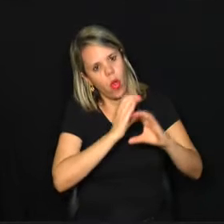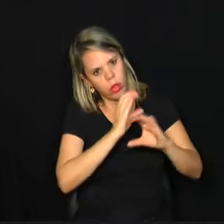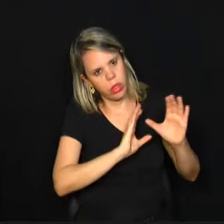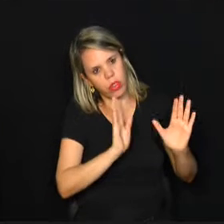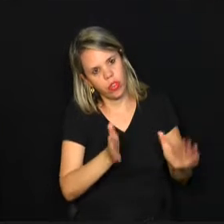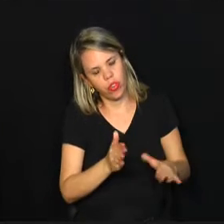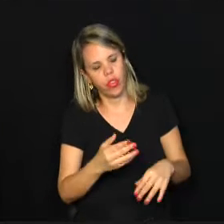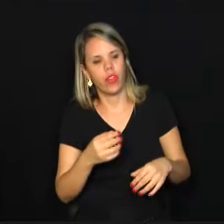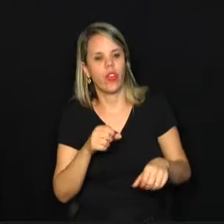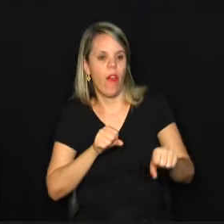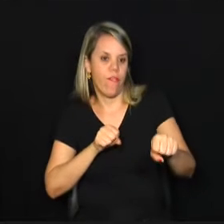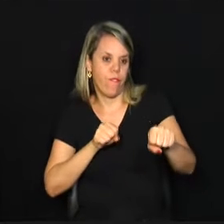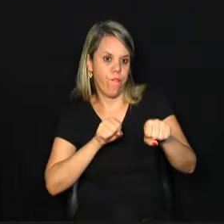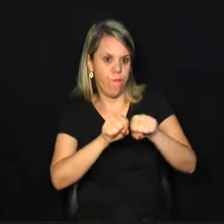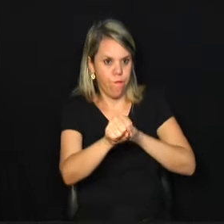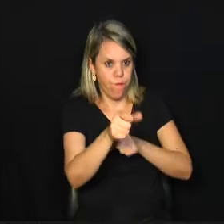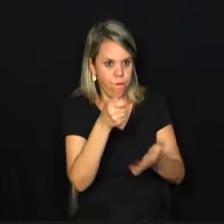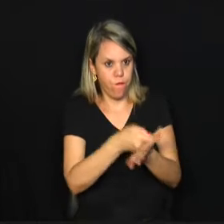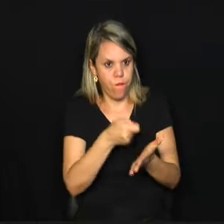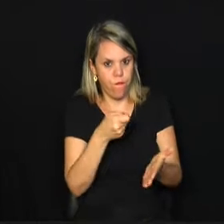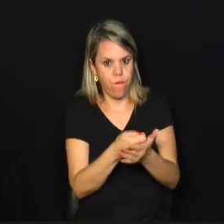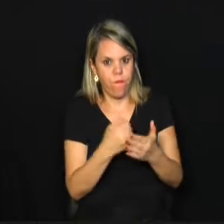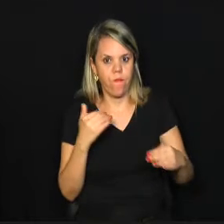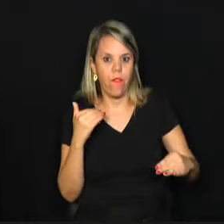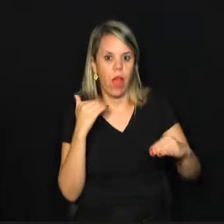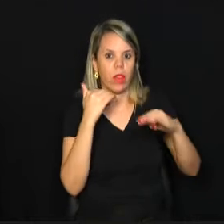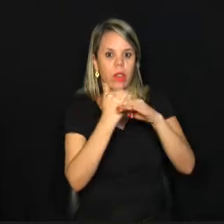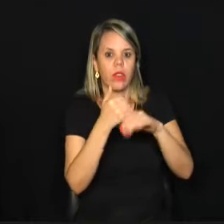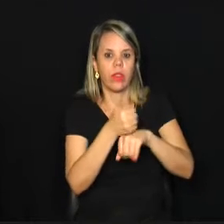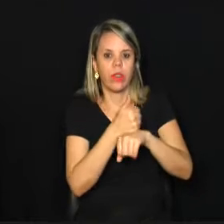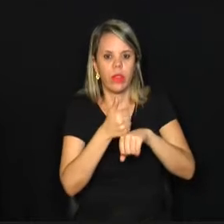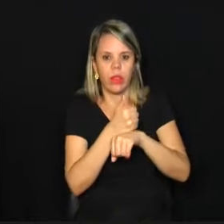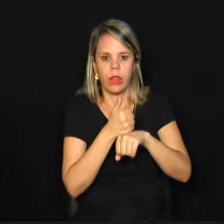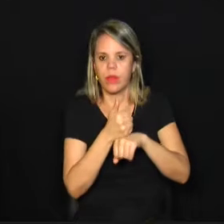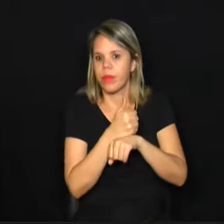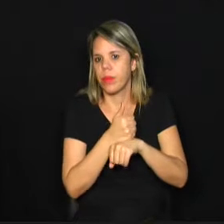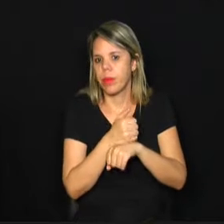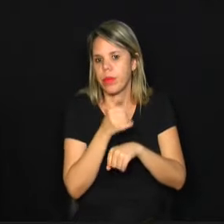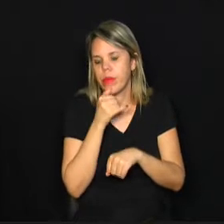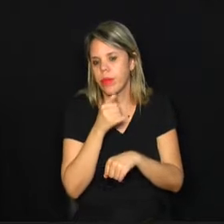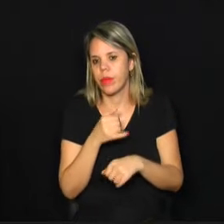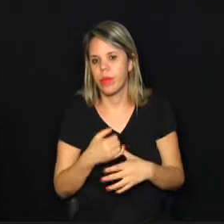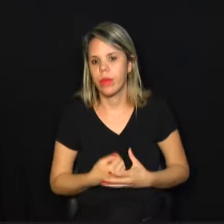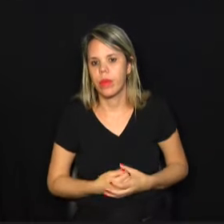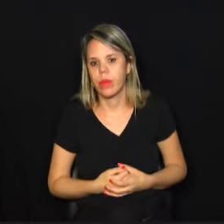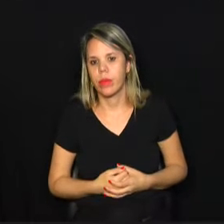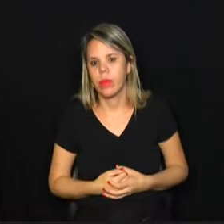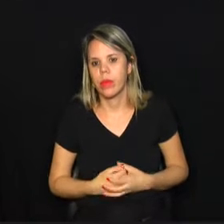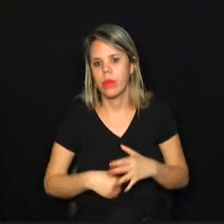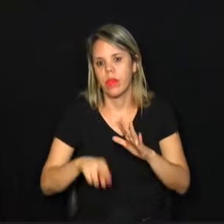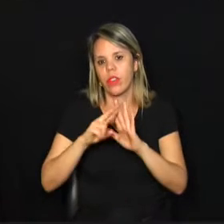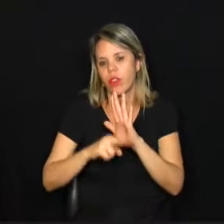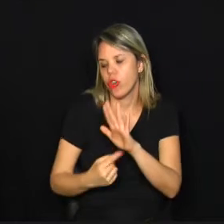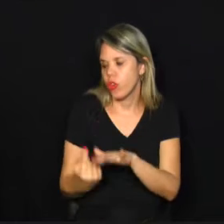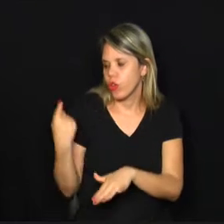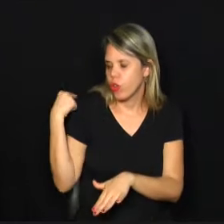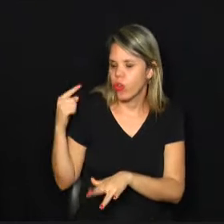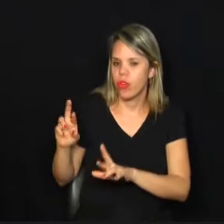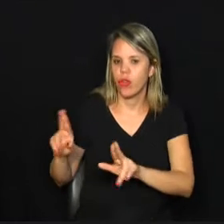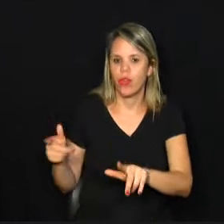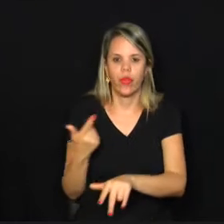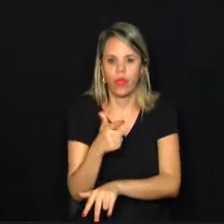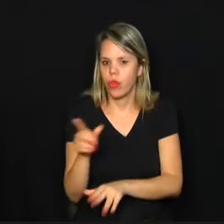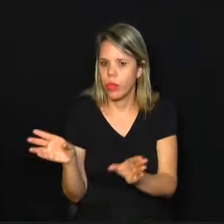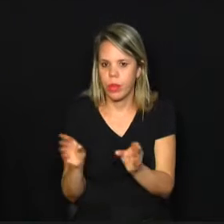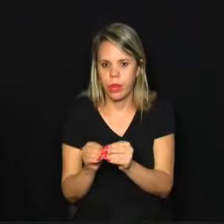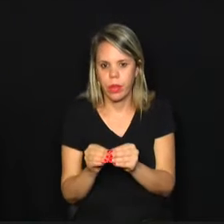de escolaridade exigido compatível com as atribuições mais complexas, coisa que na normatização anterior não tinha essa